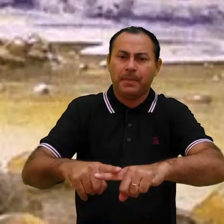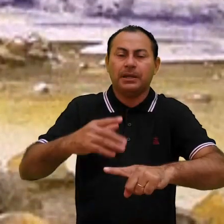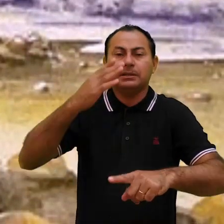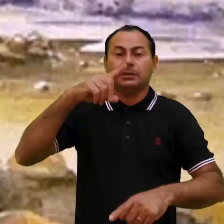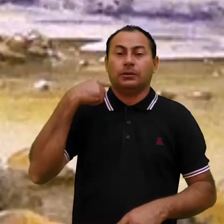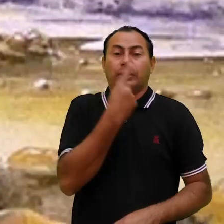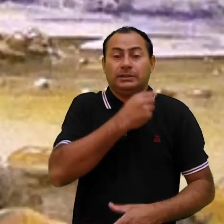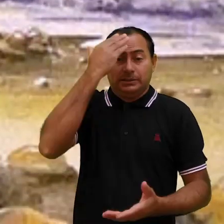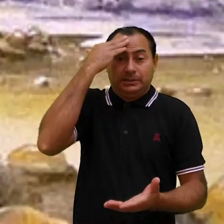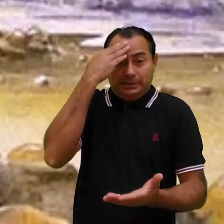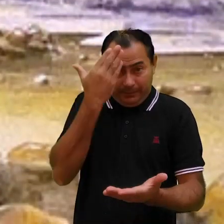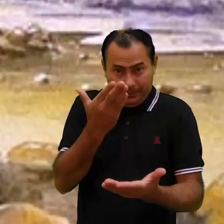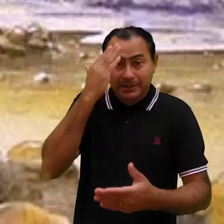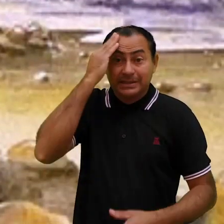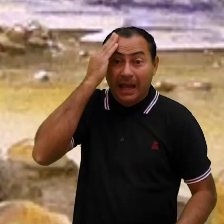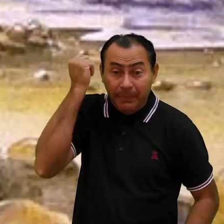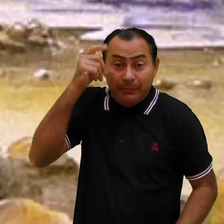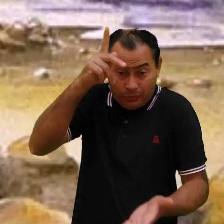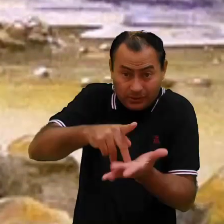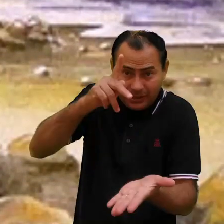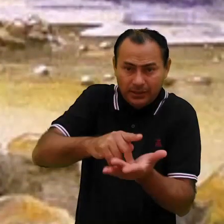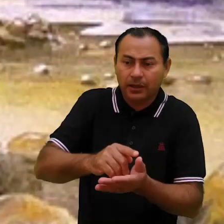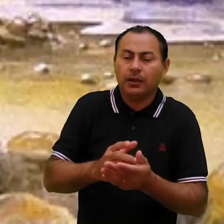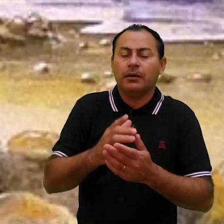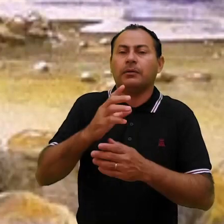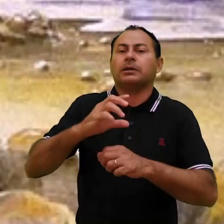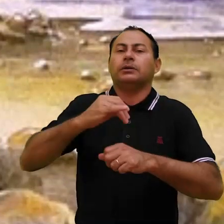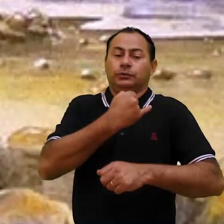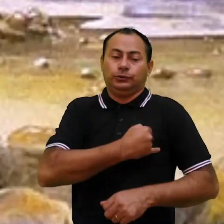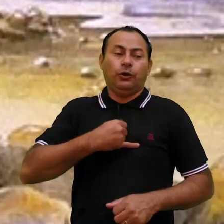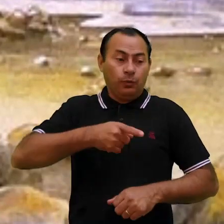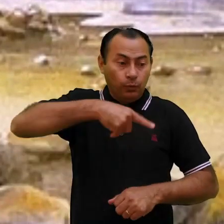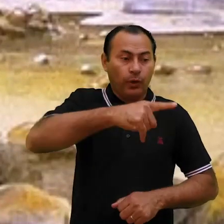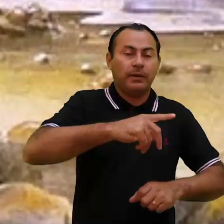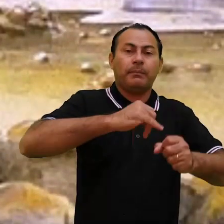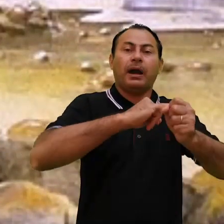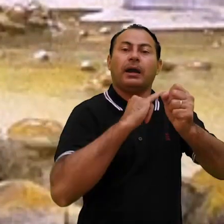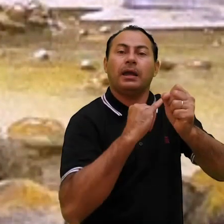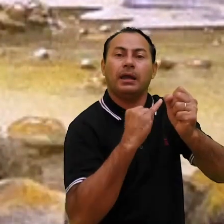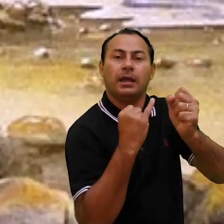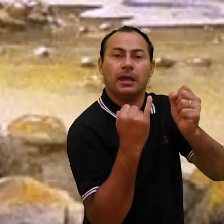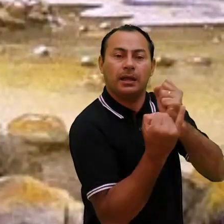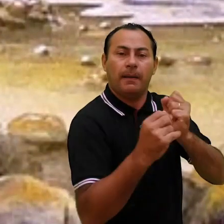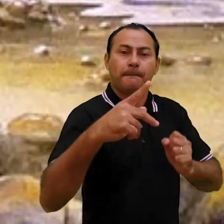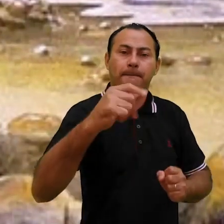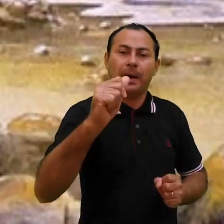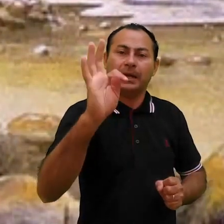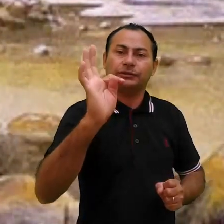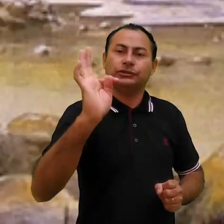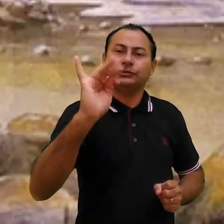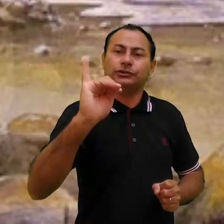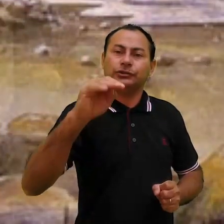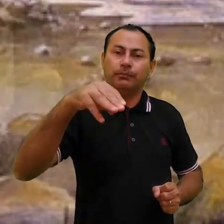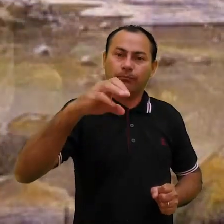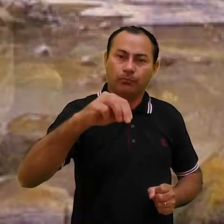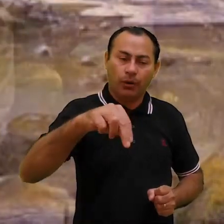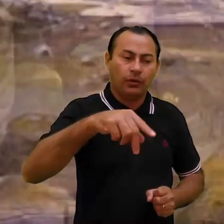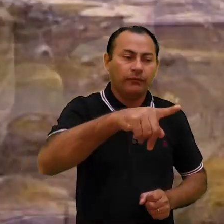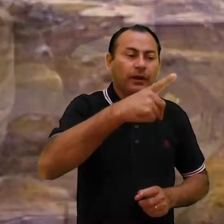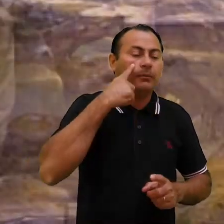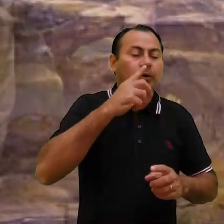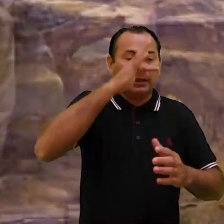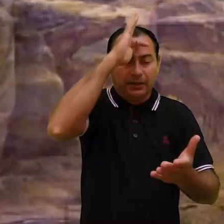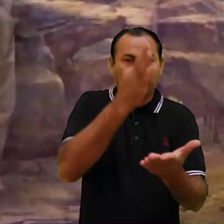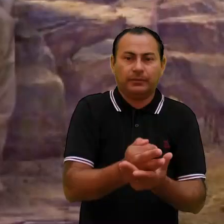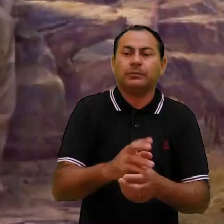com certeza é que em algum momento João foi parar na ilha de Patmos como prisioneiro por causa da sua fé. Sabemos disso porque foi o